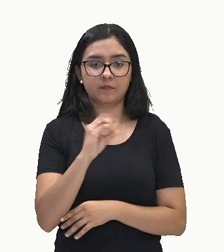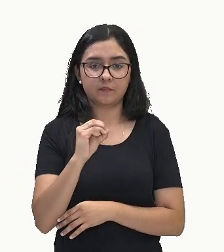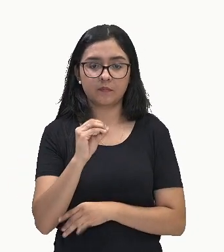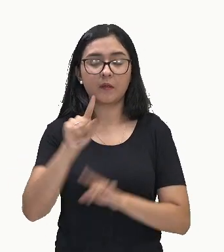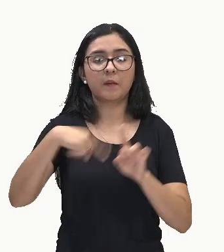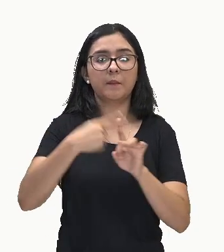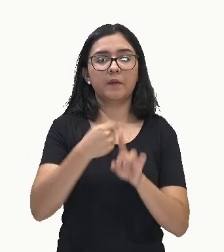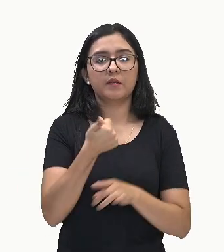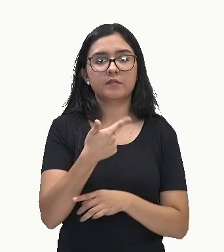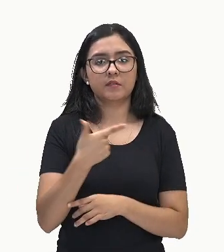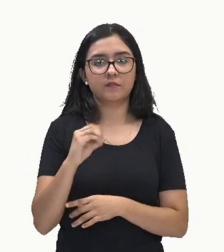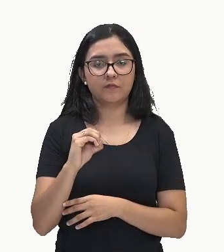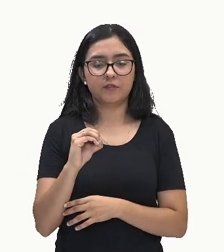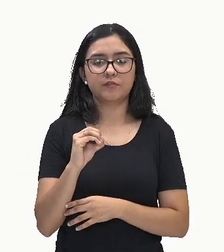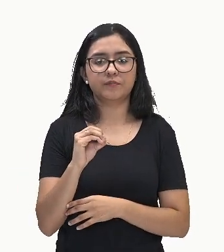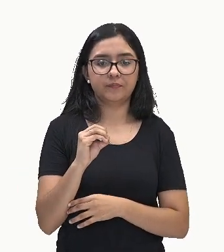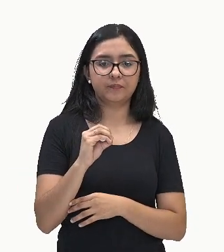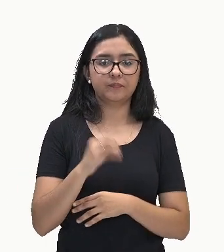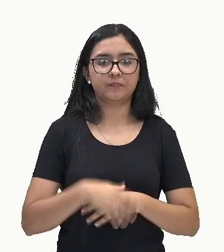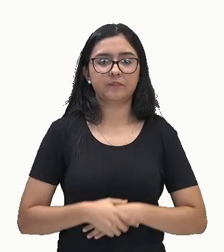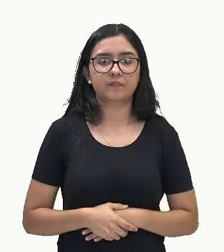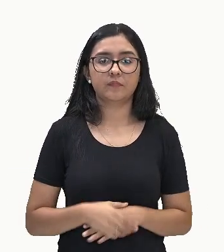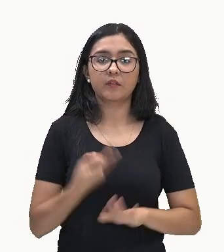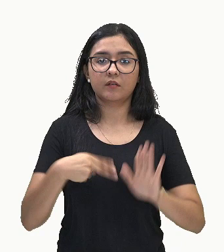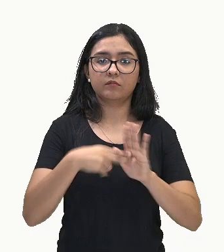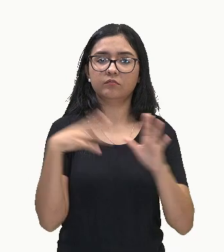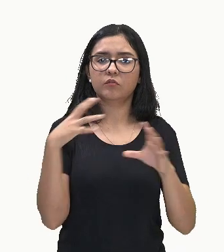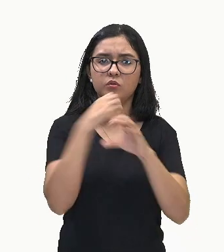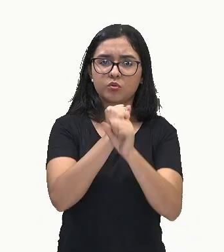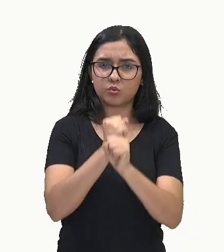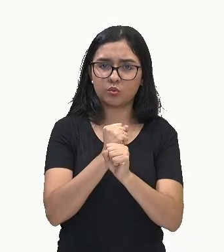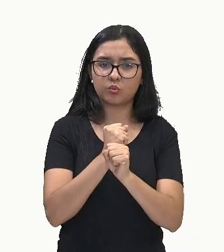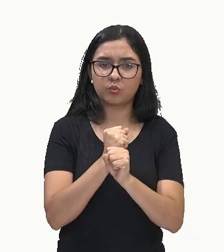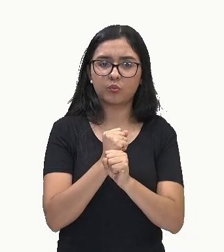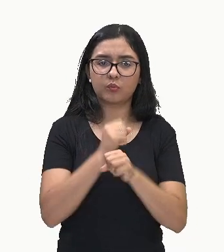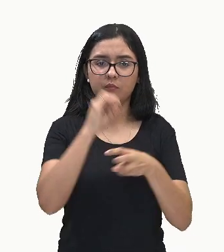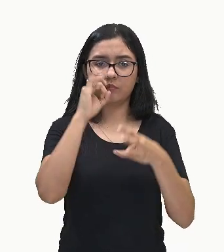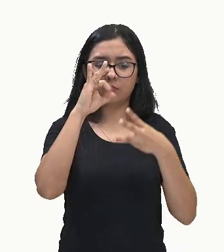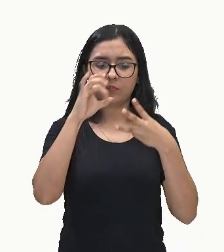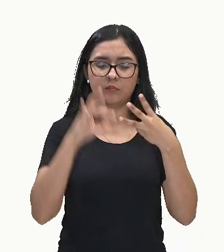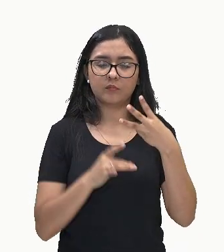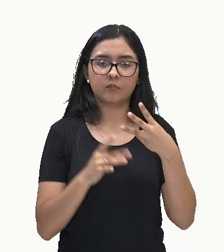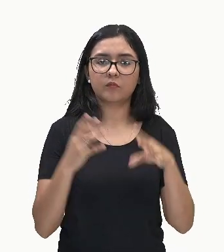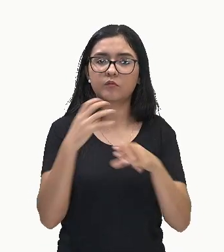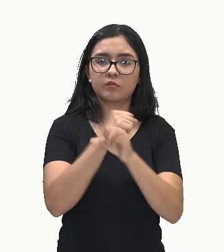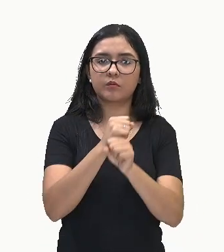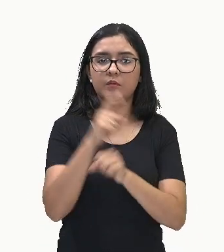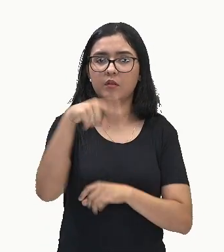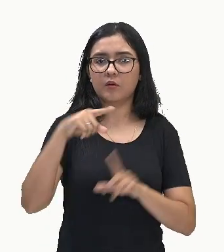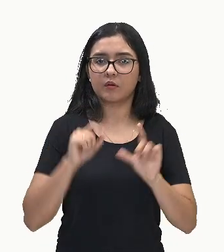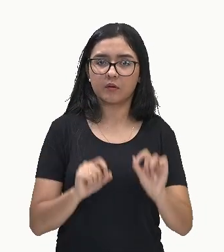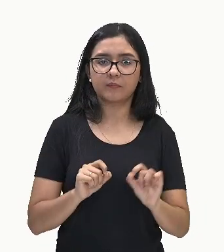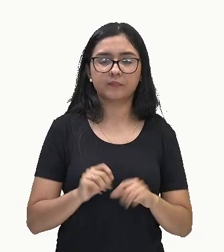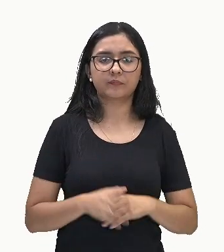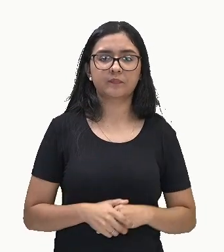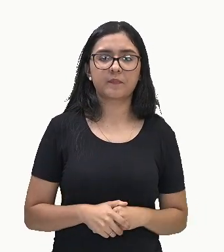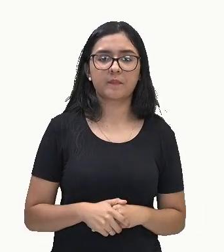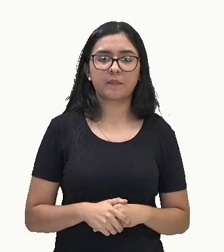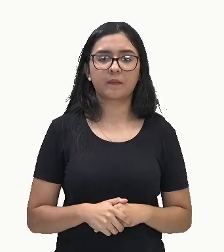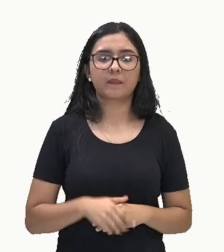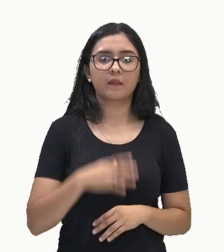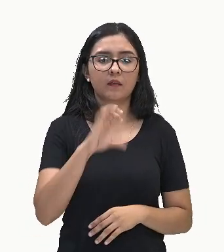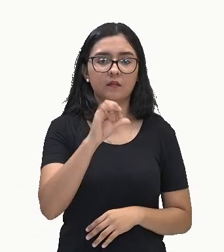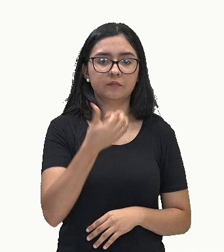240 mais 120 somando isso daqui nós vamos obter quanto né